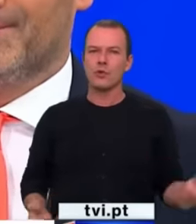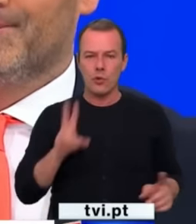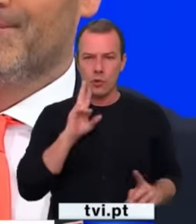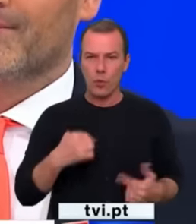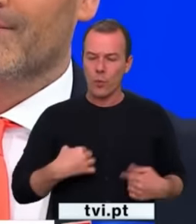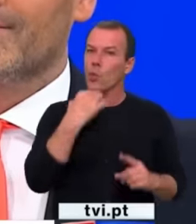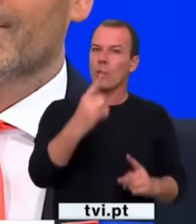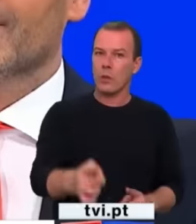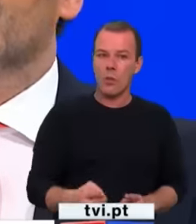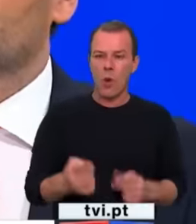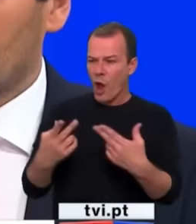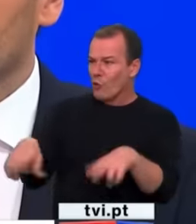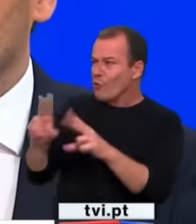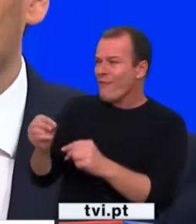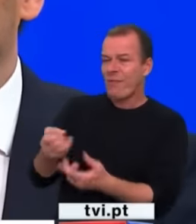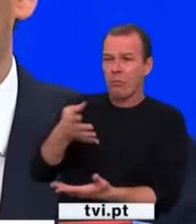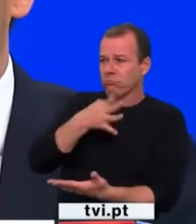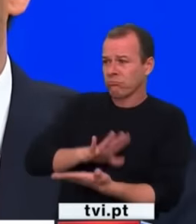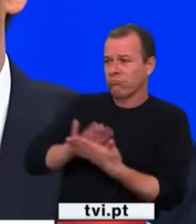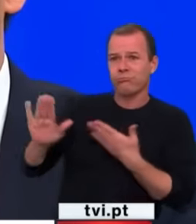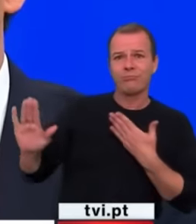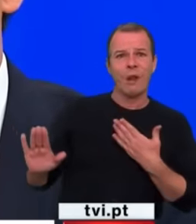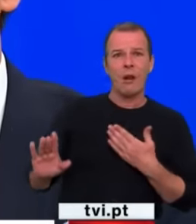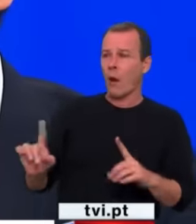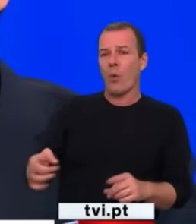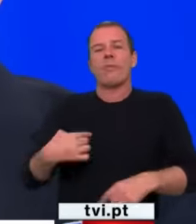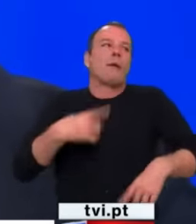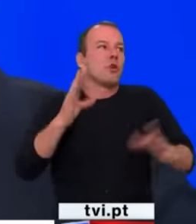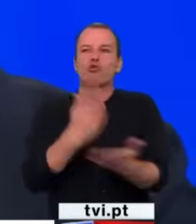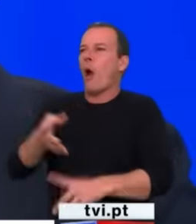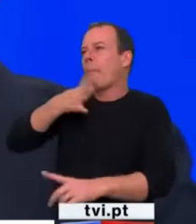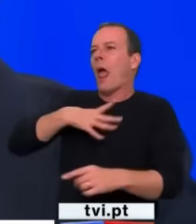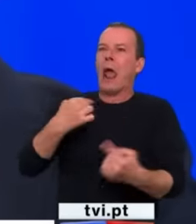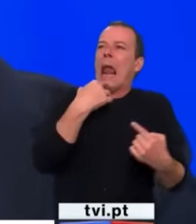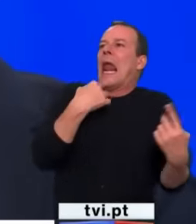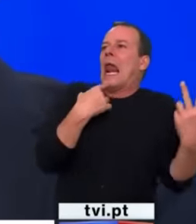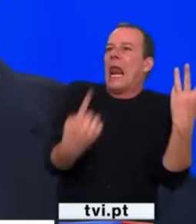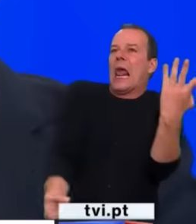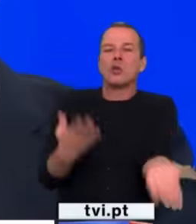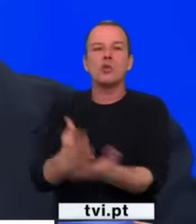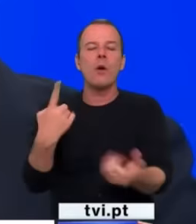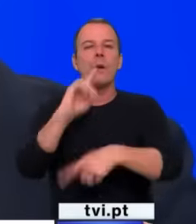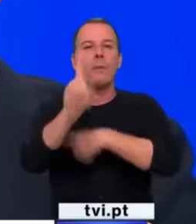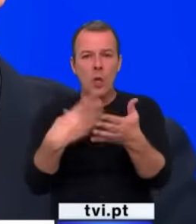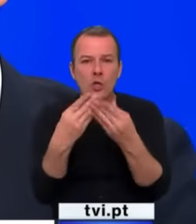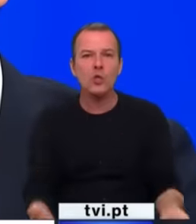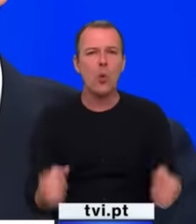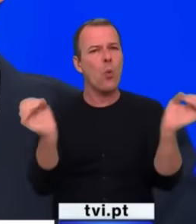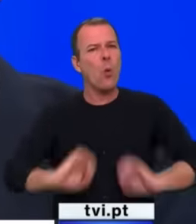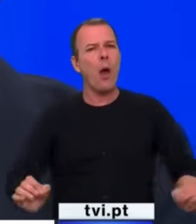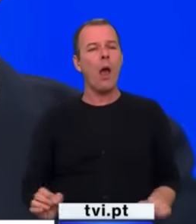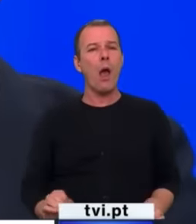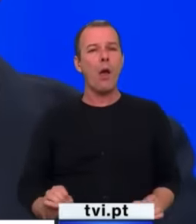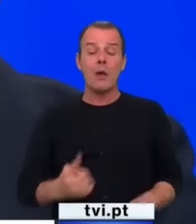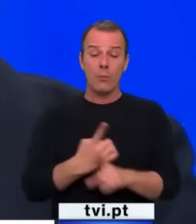O que eu estou a dizer é que não traz nenhuma novidade. Não, traz conversa, traz discurso, não, faz de conta, mas depois não traz uma solução, porque na realidade o